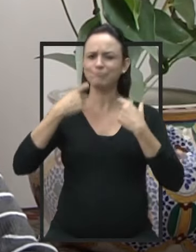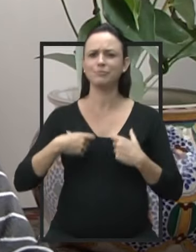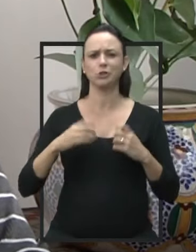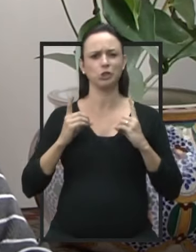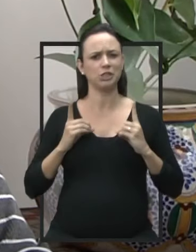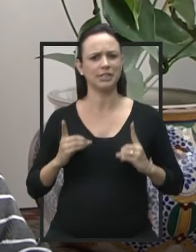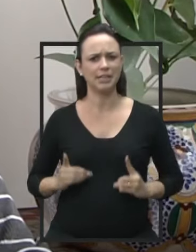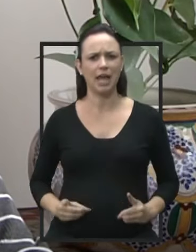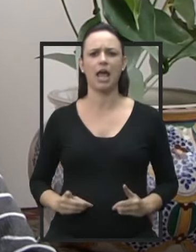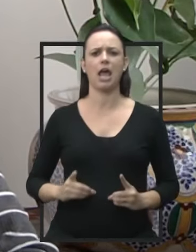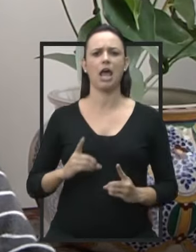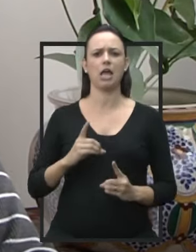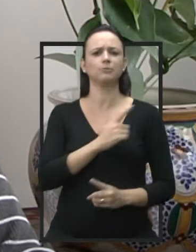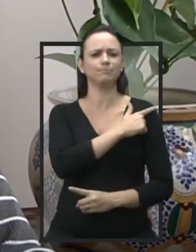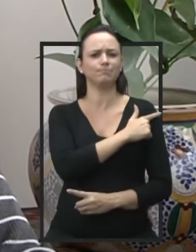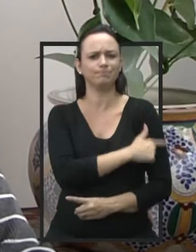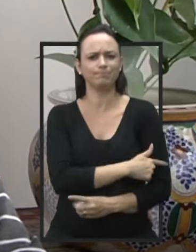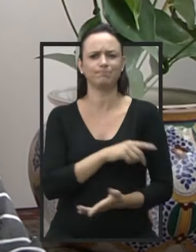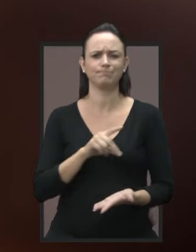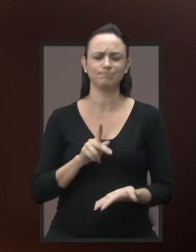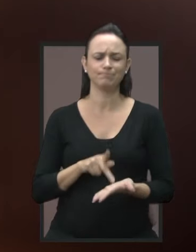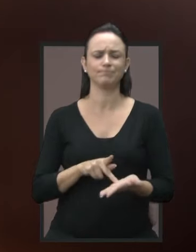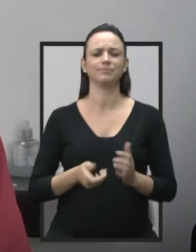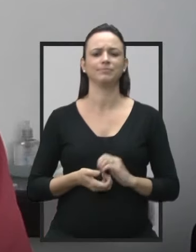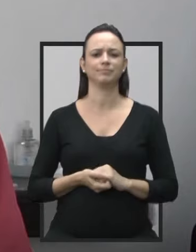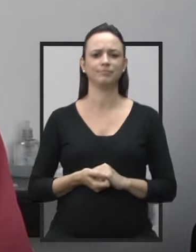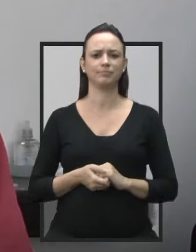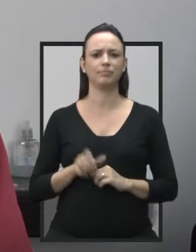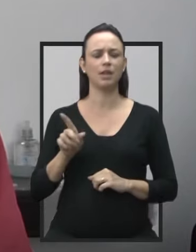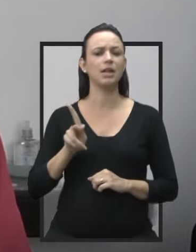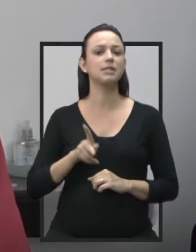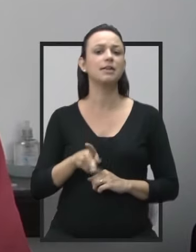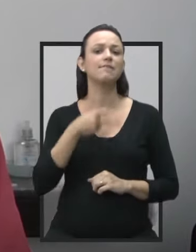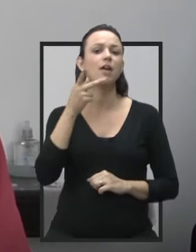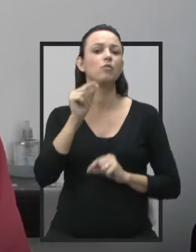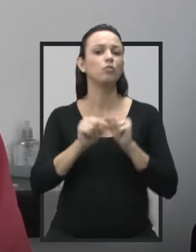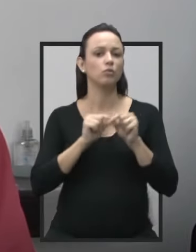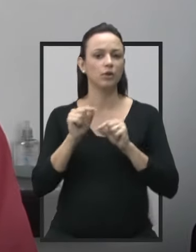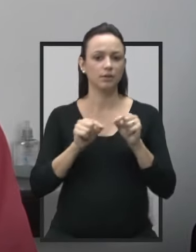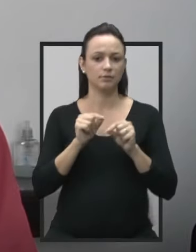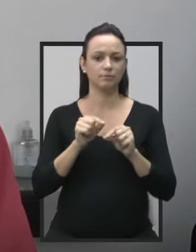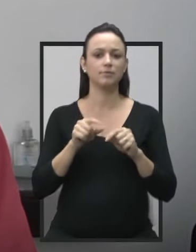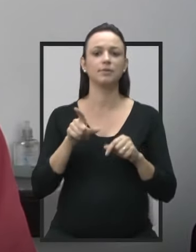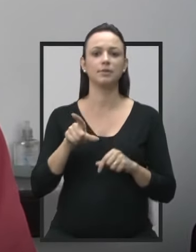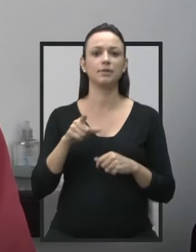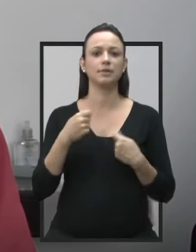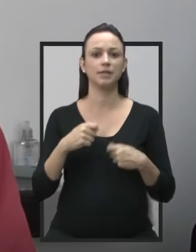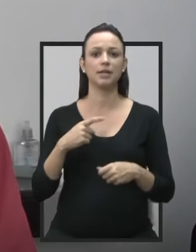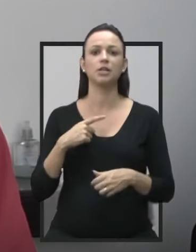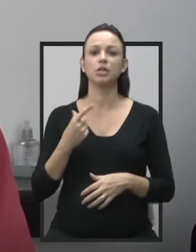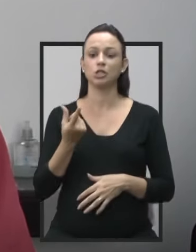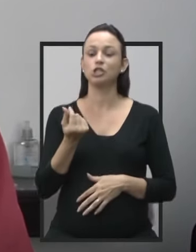Personalidade, dignidade, honestidade. Ele sempre dizia o seguinte, tem que ter